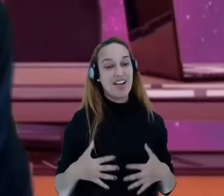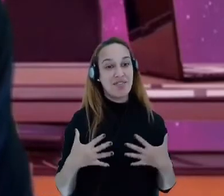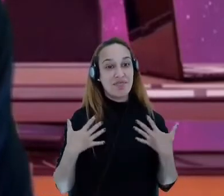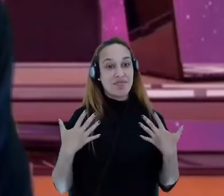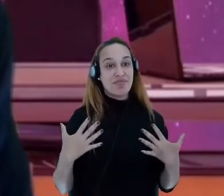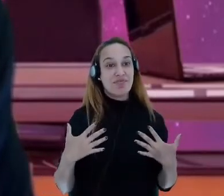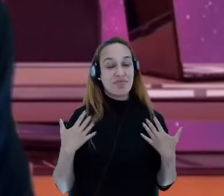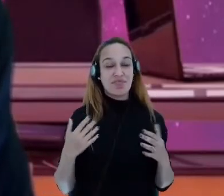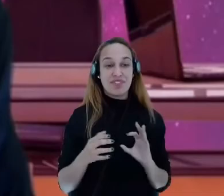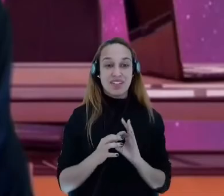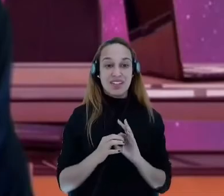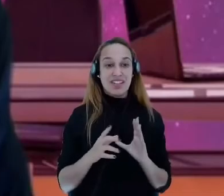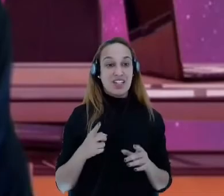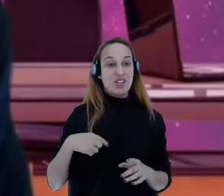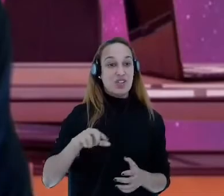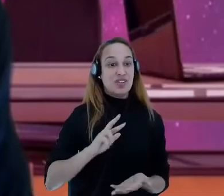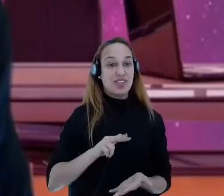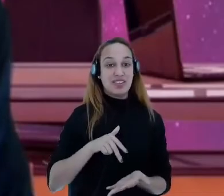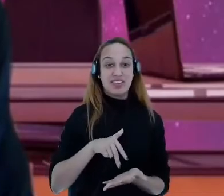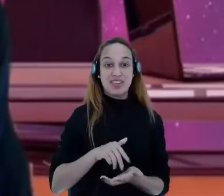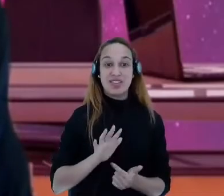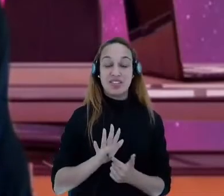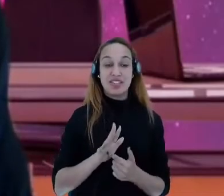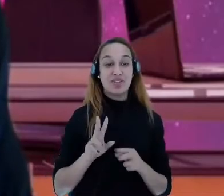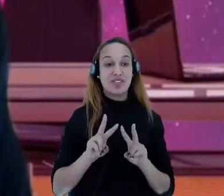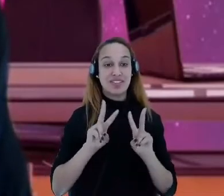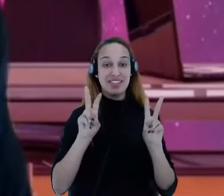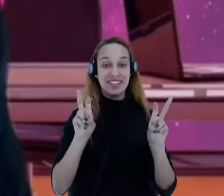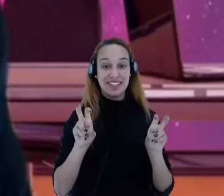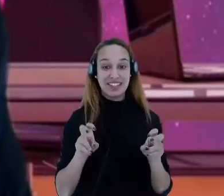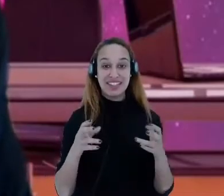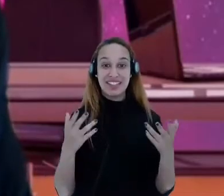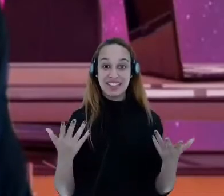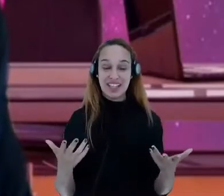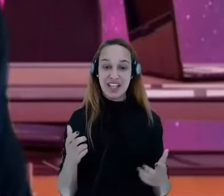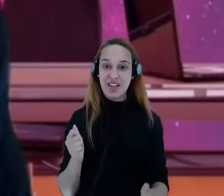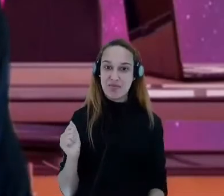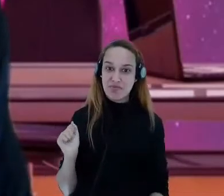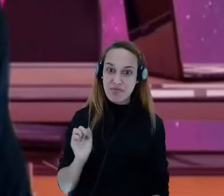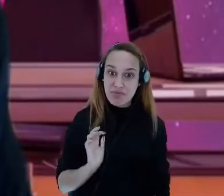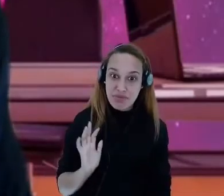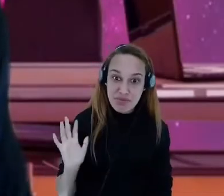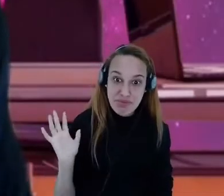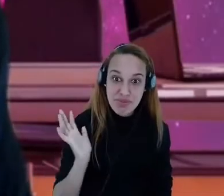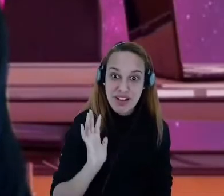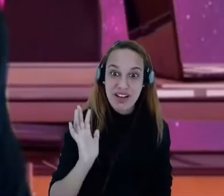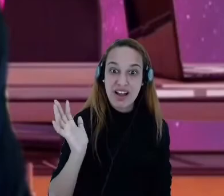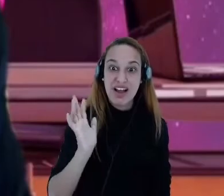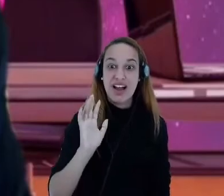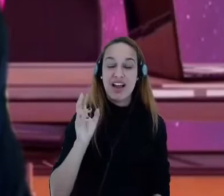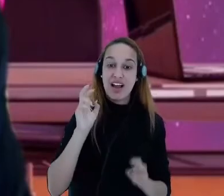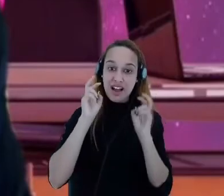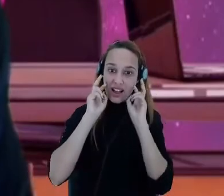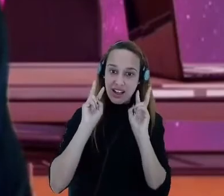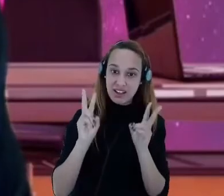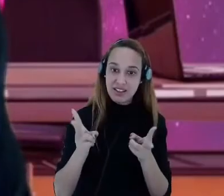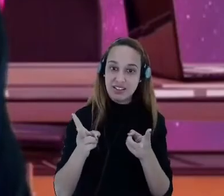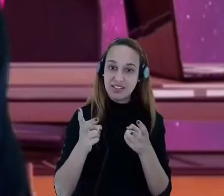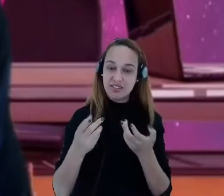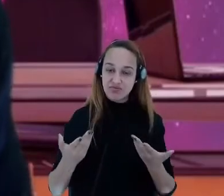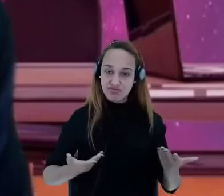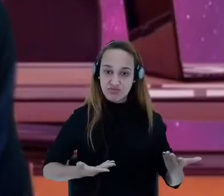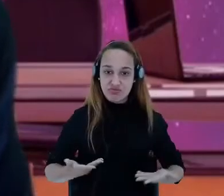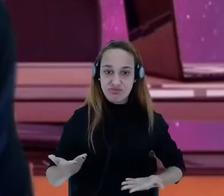porque estamos aqui para tratar de um tema que nos é muito caro e tem merecido toda a nossa atenção e dedicação